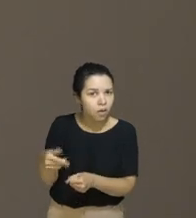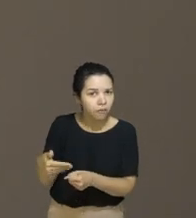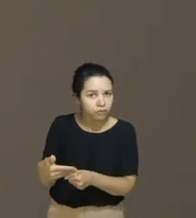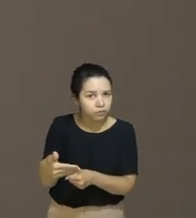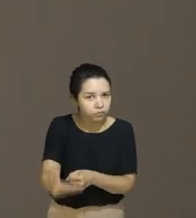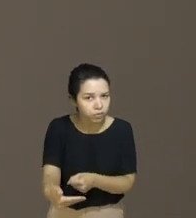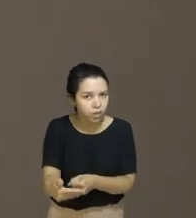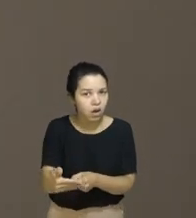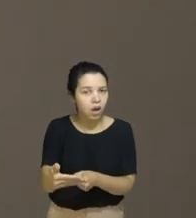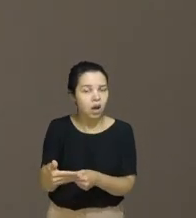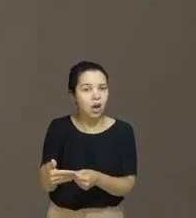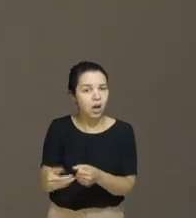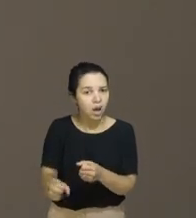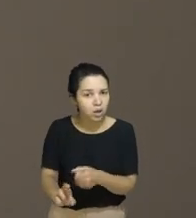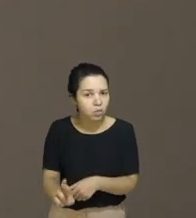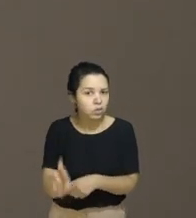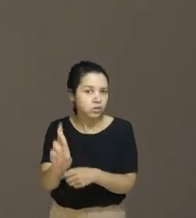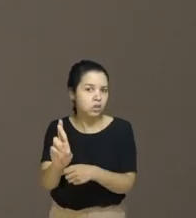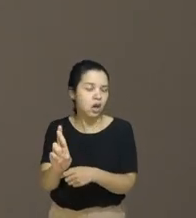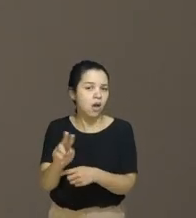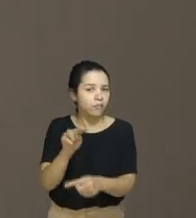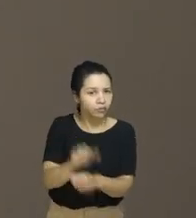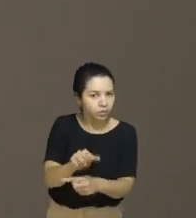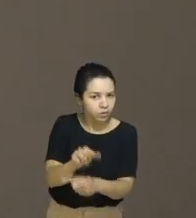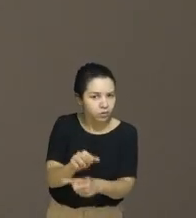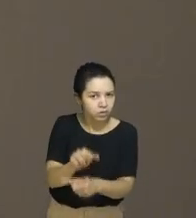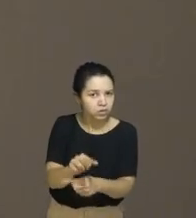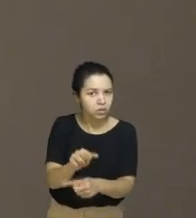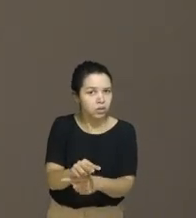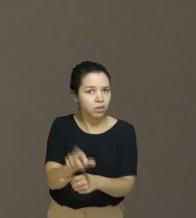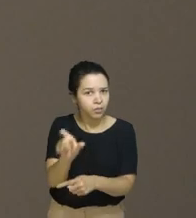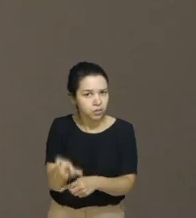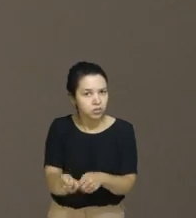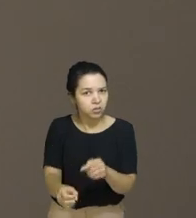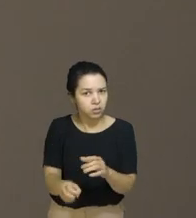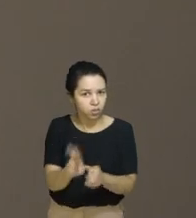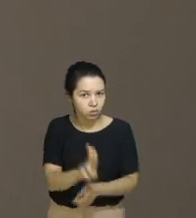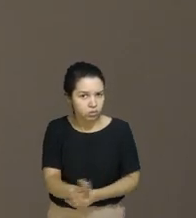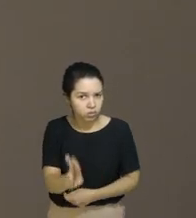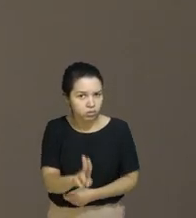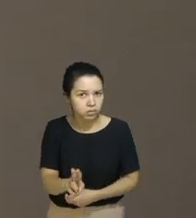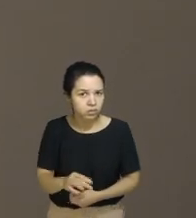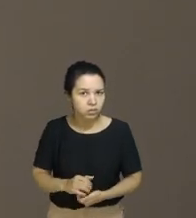implantar, administrar e ser fiscalizada por quem está usufruindo.